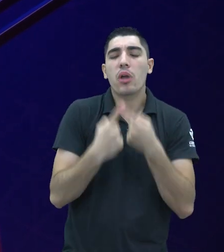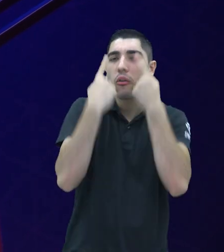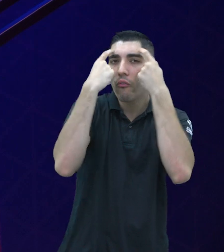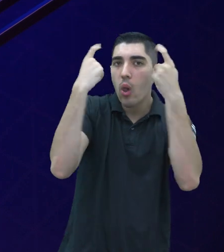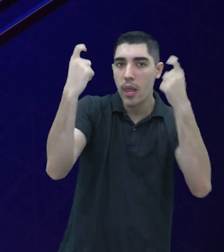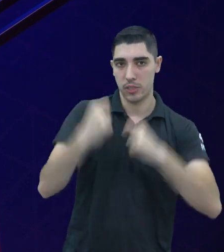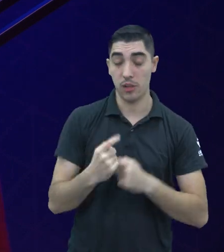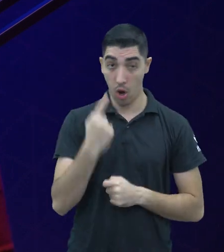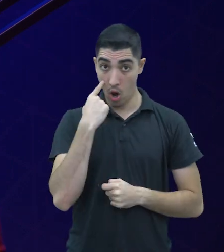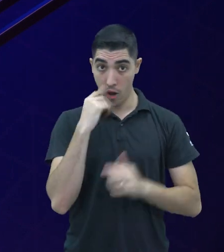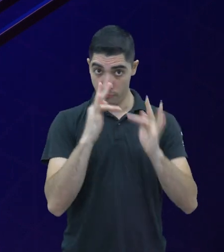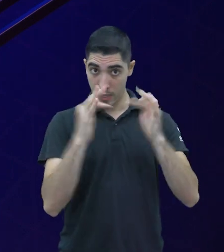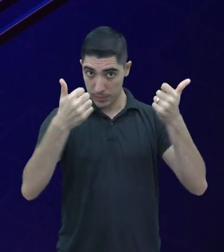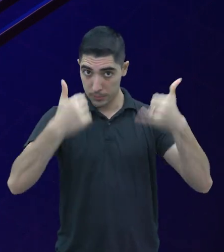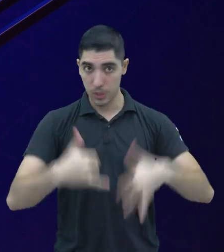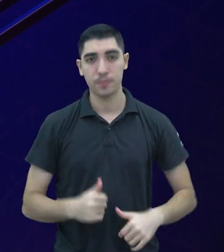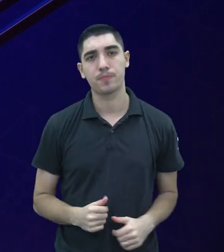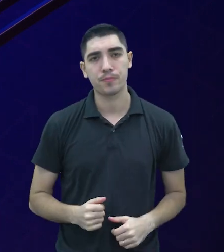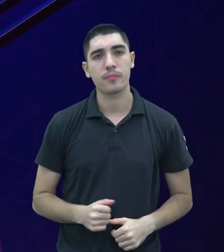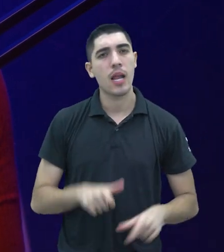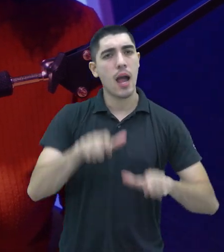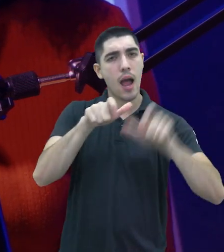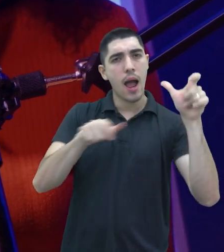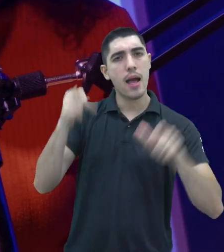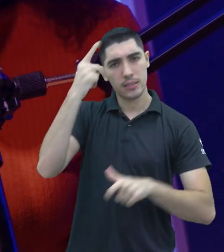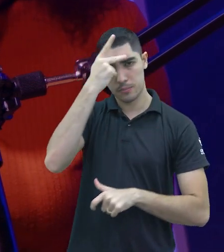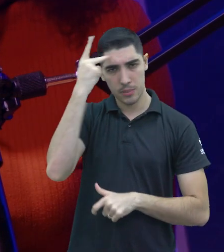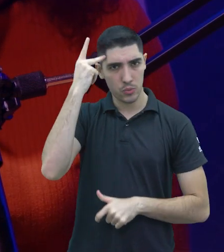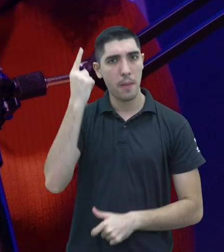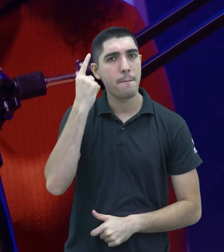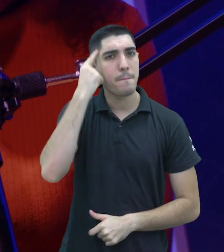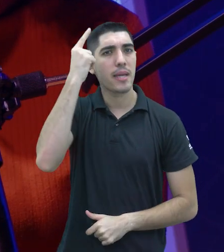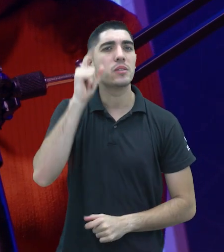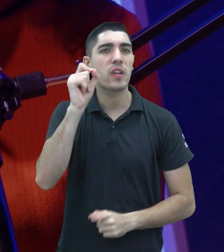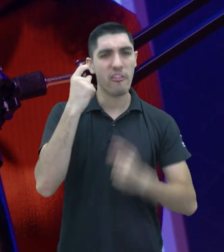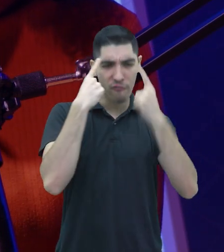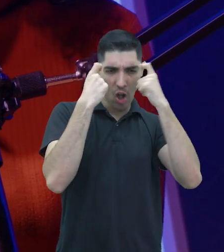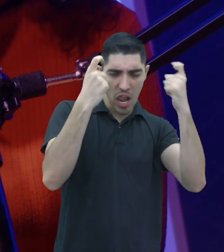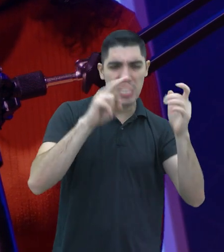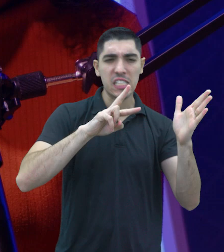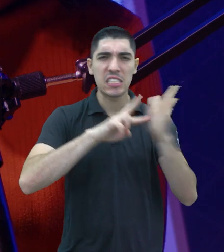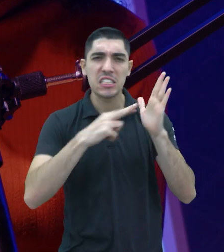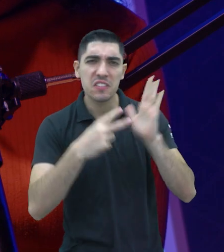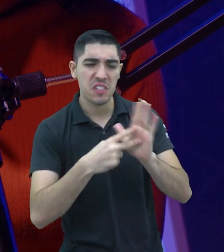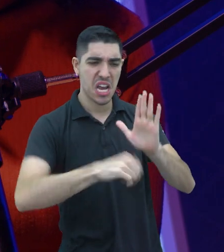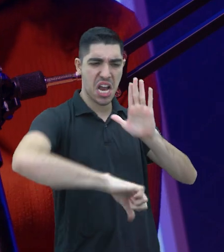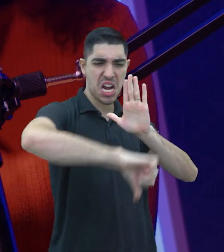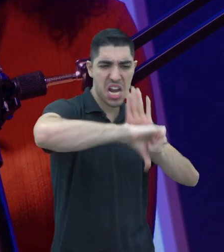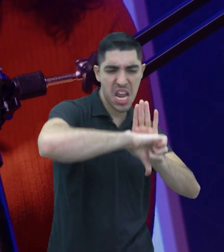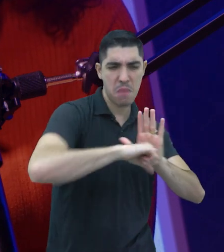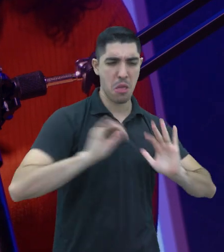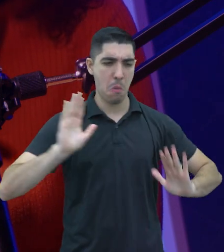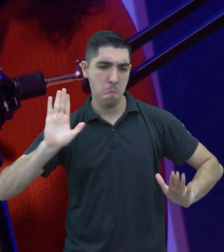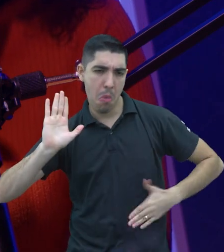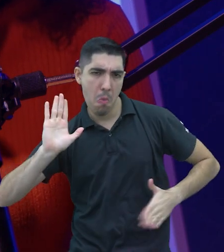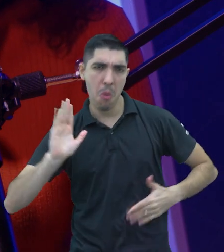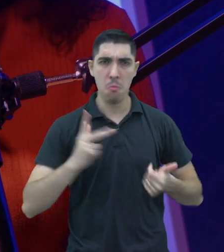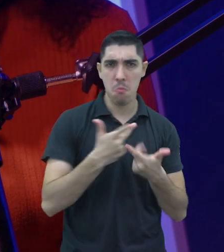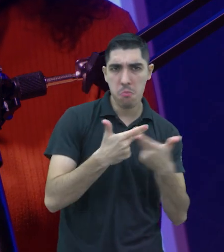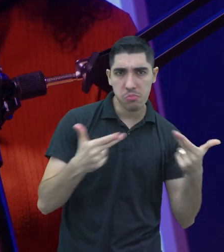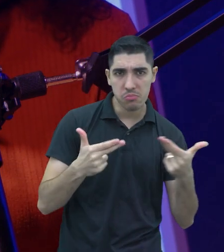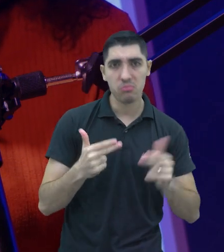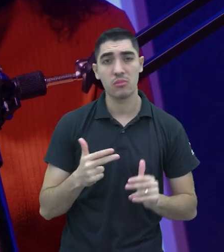da violência, né? Ela vai dizer assim que as pessoas entendem muito, né, por violência, a delinquência e a criminalidade,